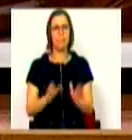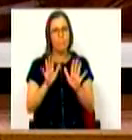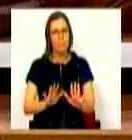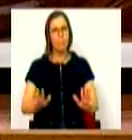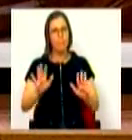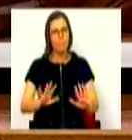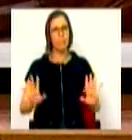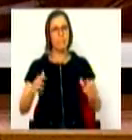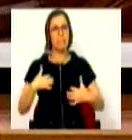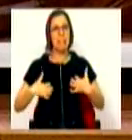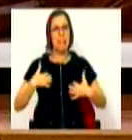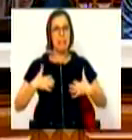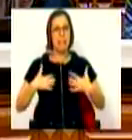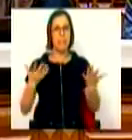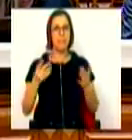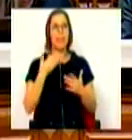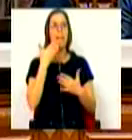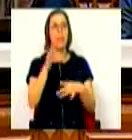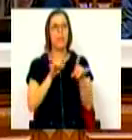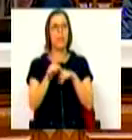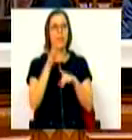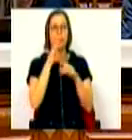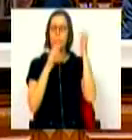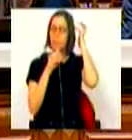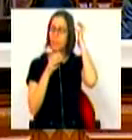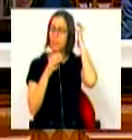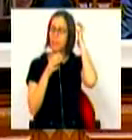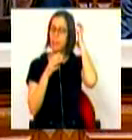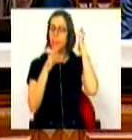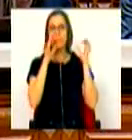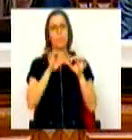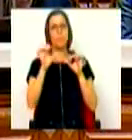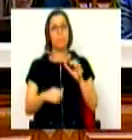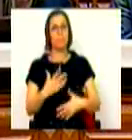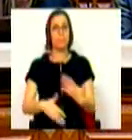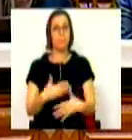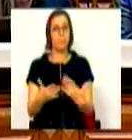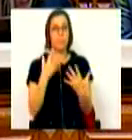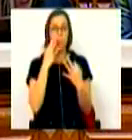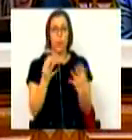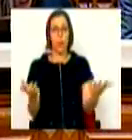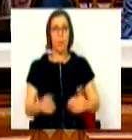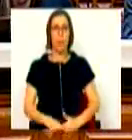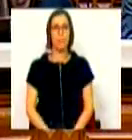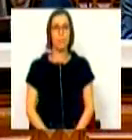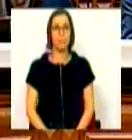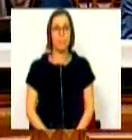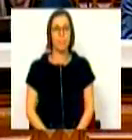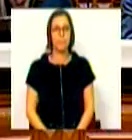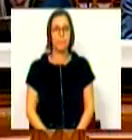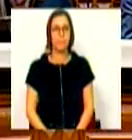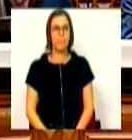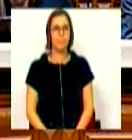Sosseguem. Eu peço aos senhores deputados para deixarem a intervenção prosseguir normalmente.